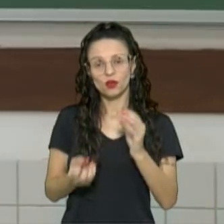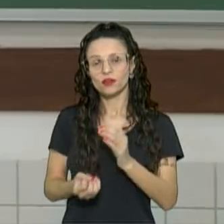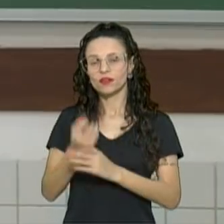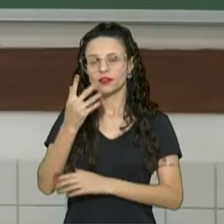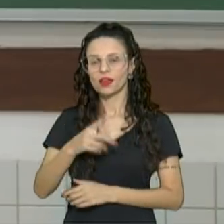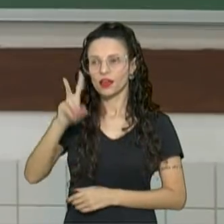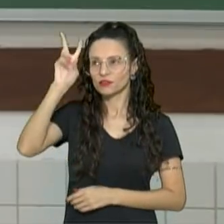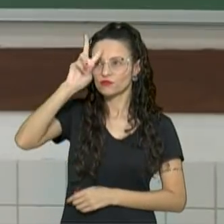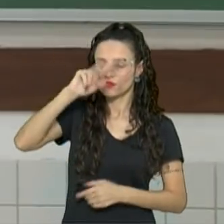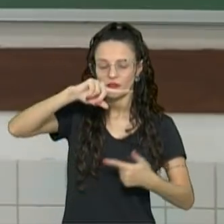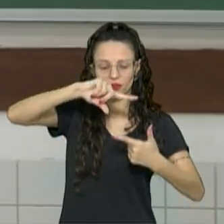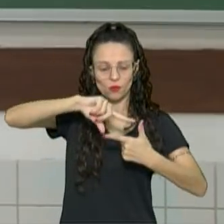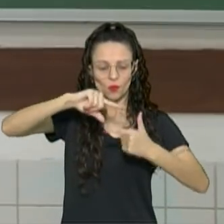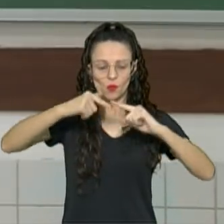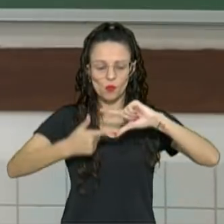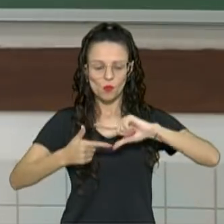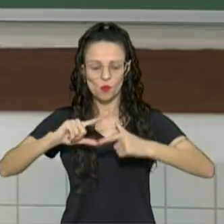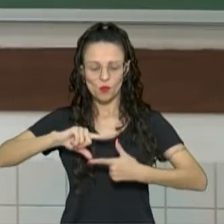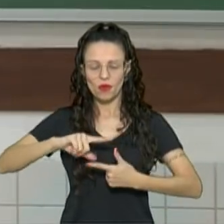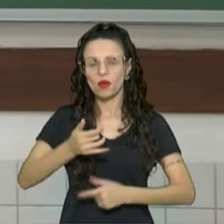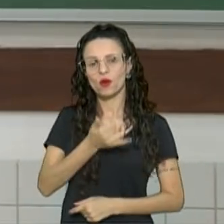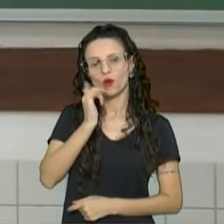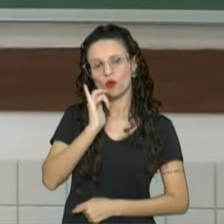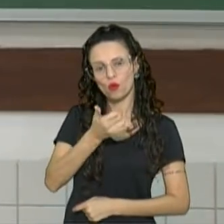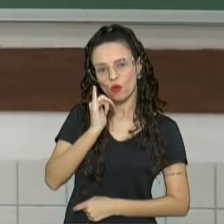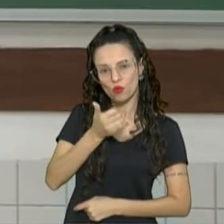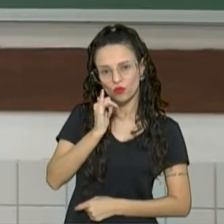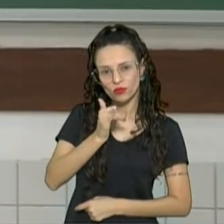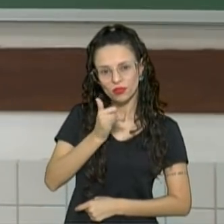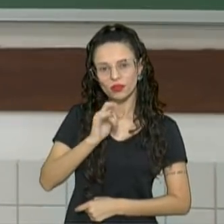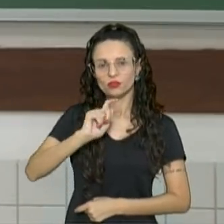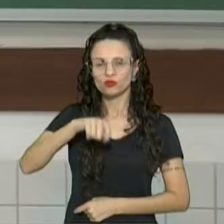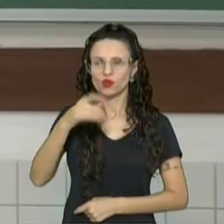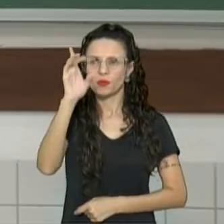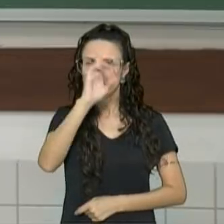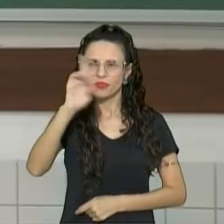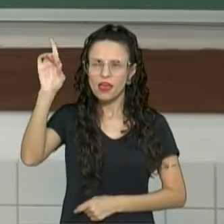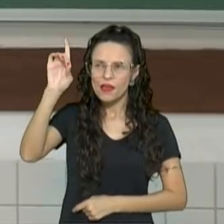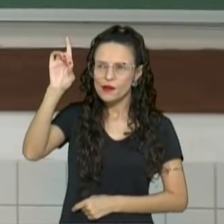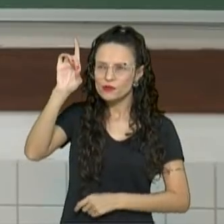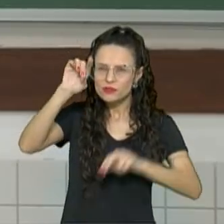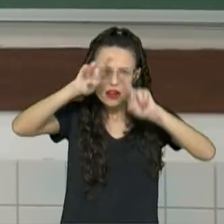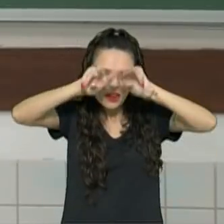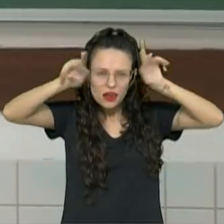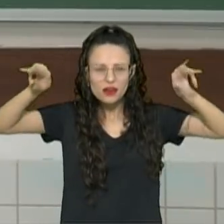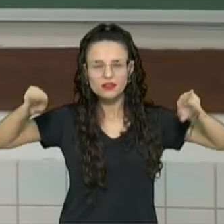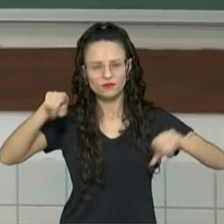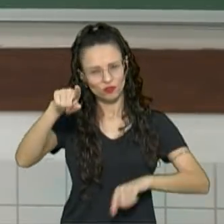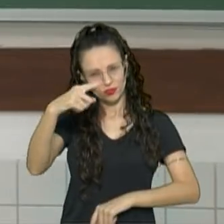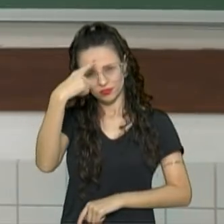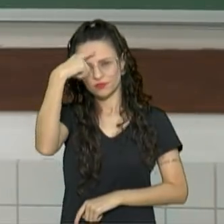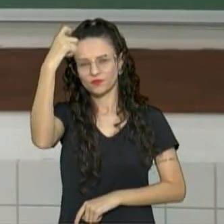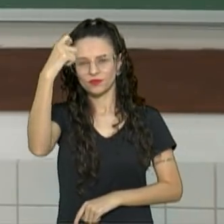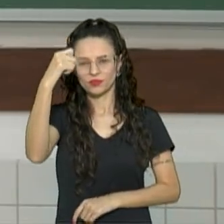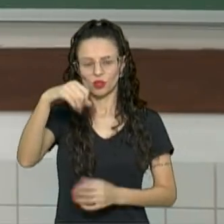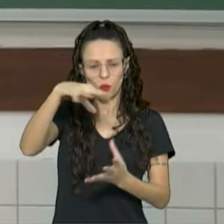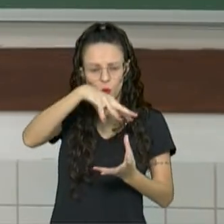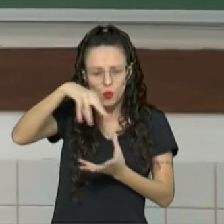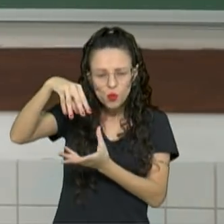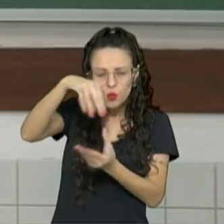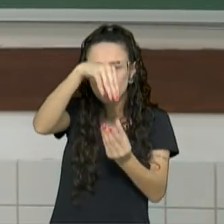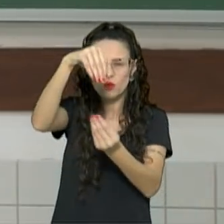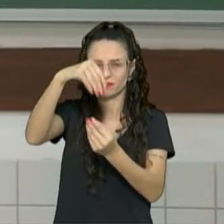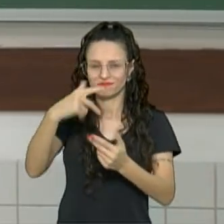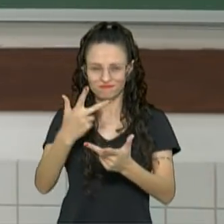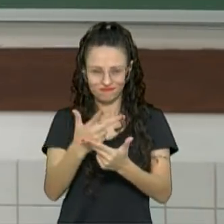quadrinhos. Então, contando aí uma lenda de ser sobrenatural. Invente a sua lenda, né? Seres que não existem na